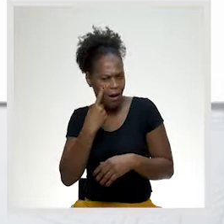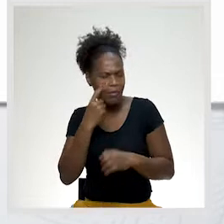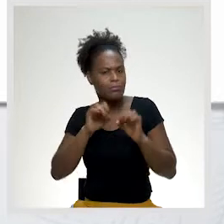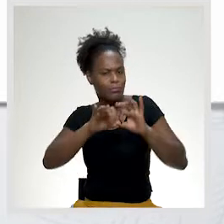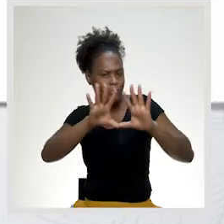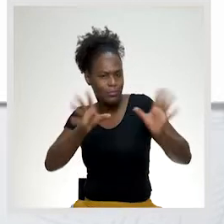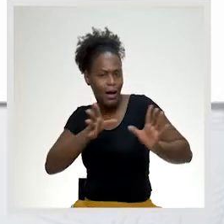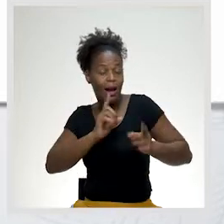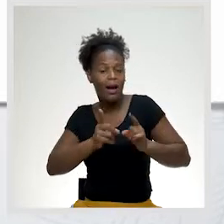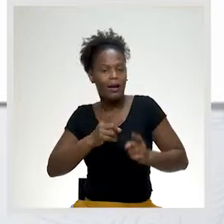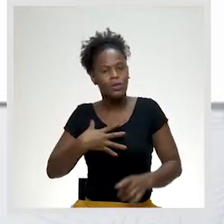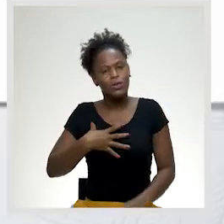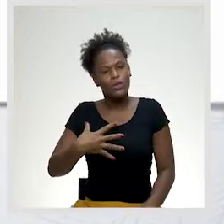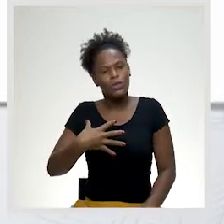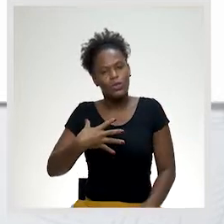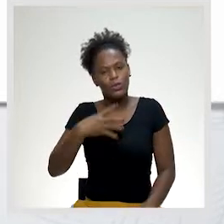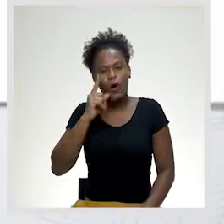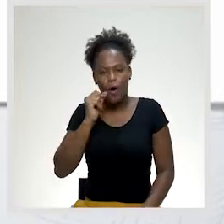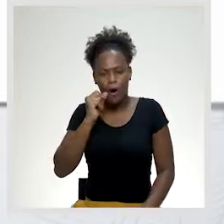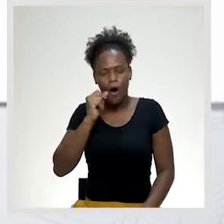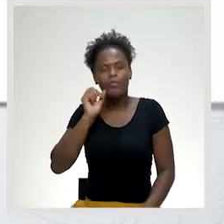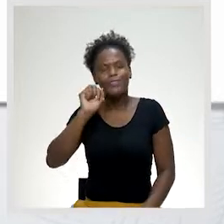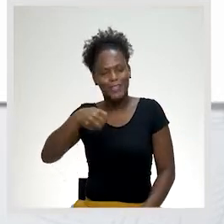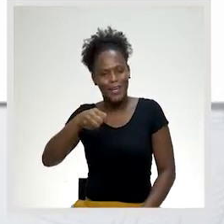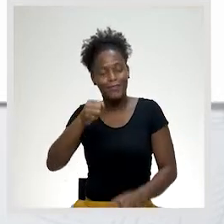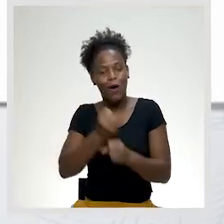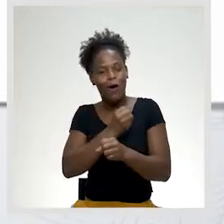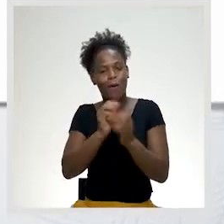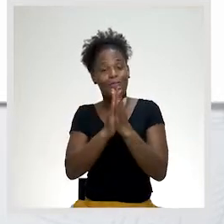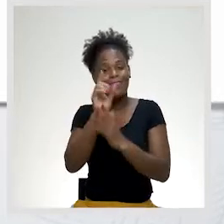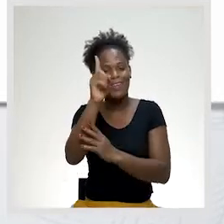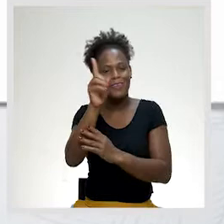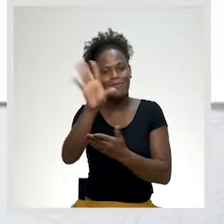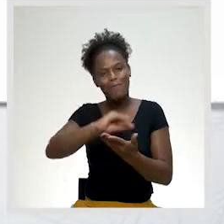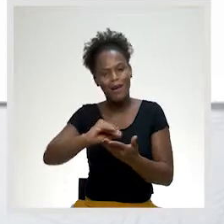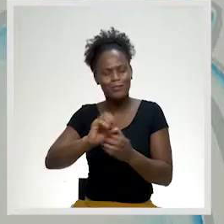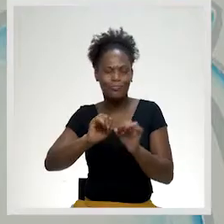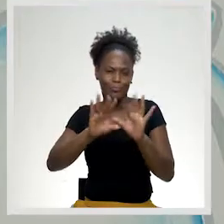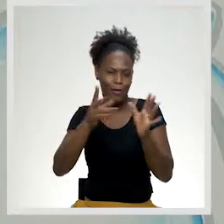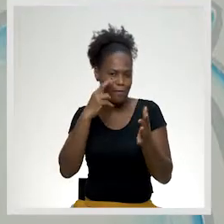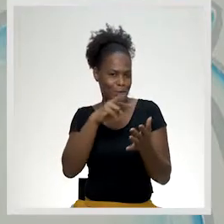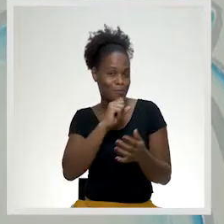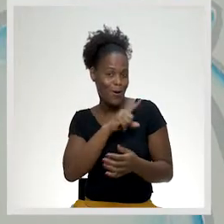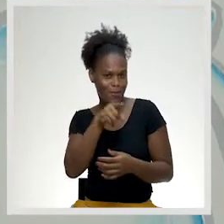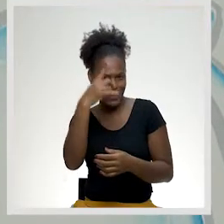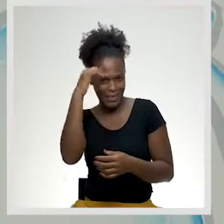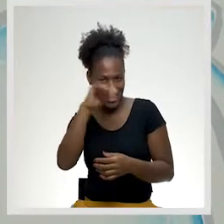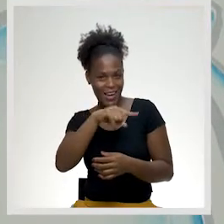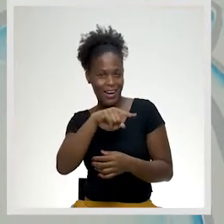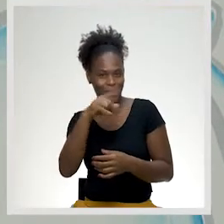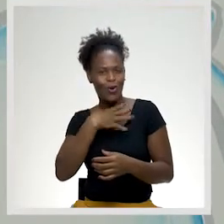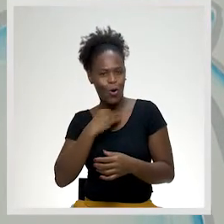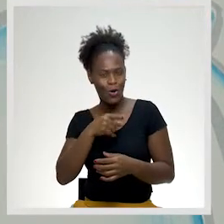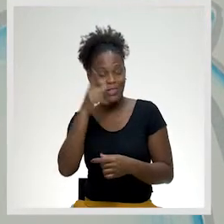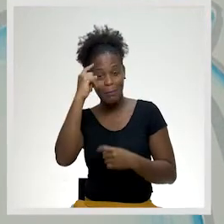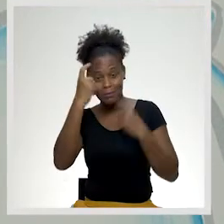claramente que o espírito humano é obra de Deus e a mais notável. Gostaram das ideias e dos